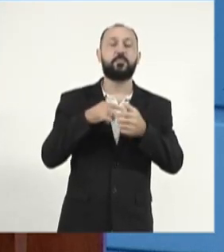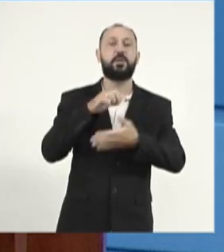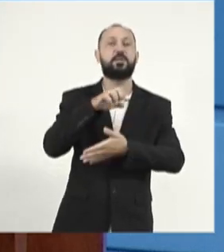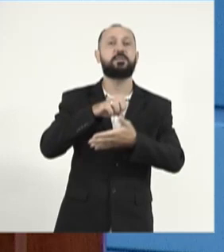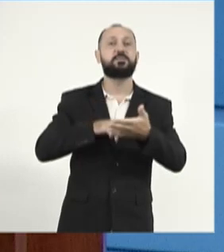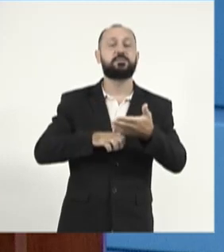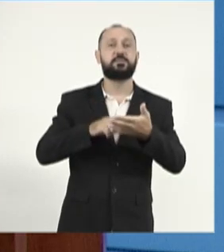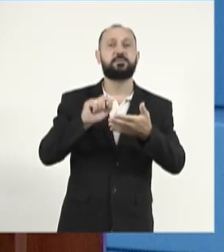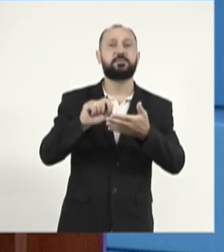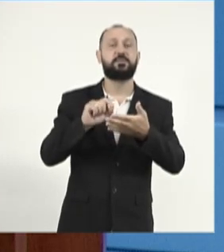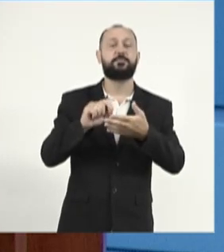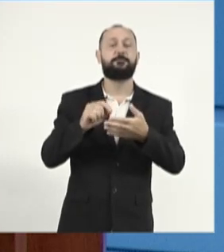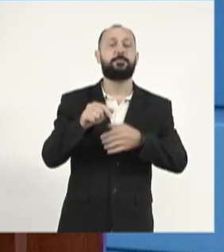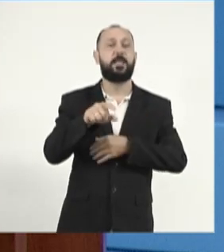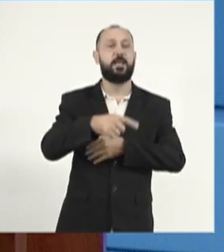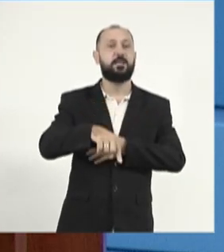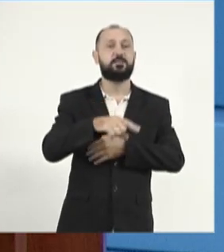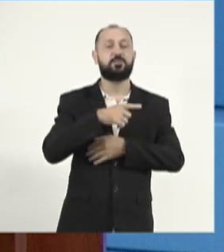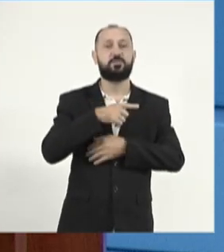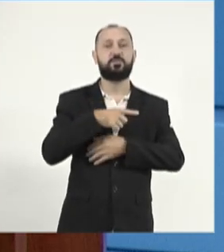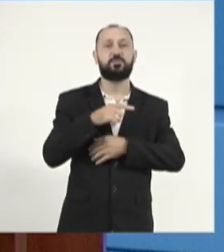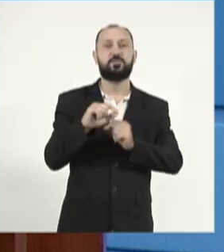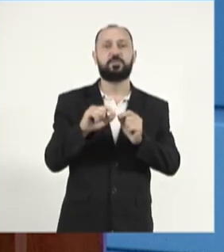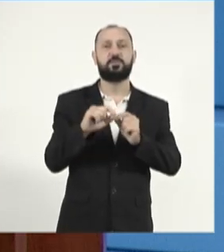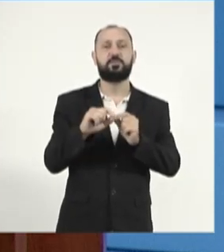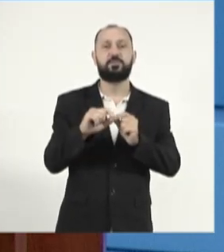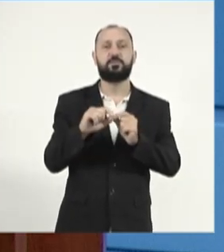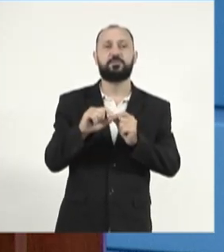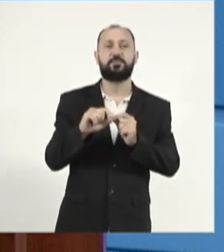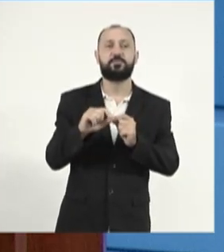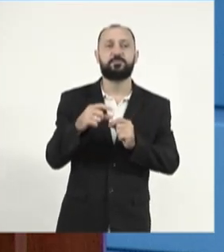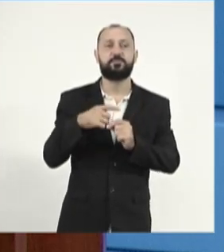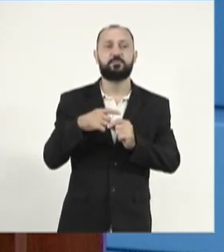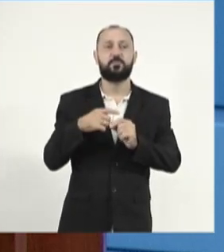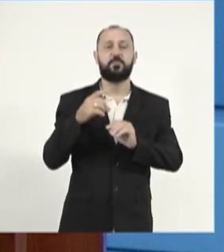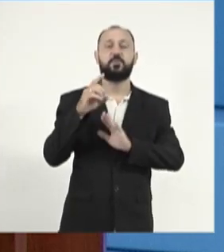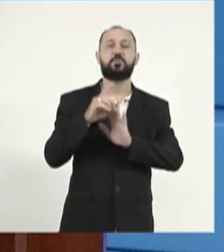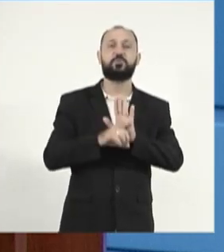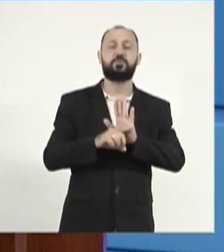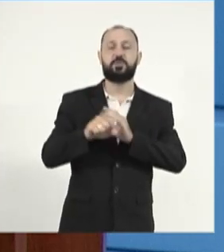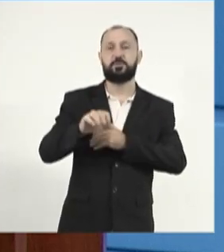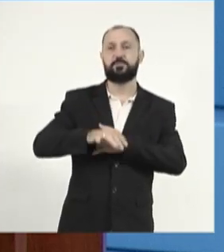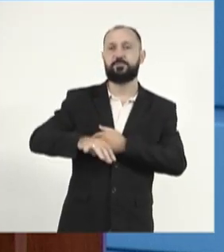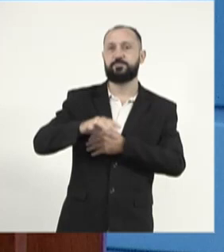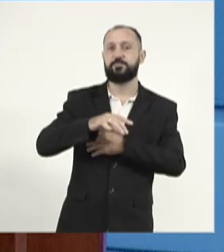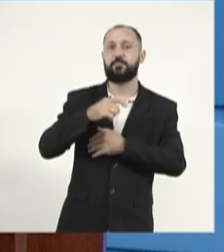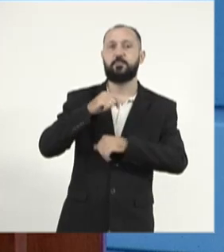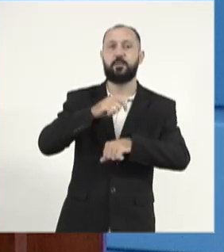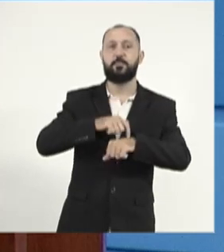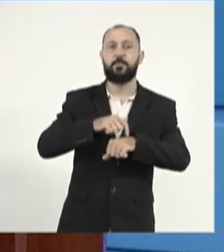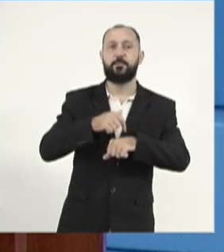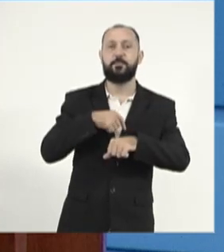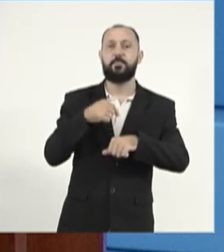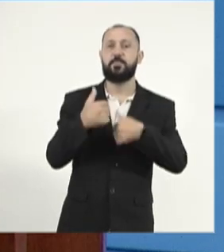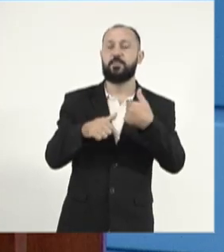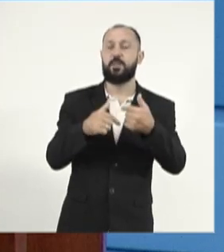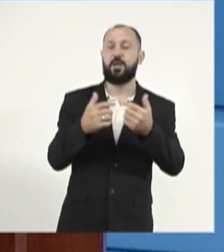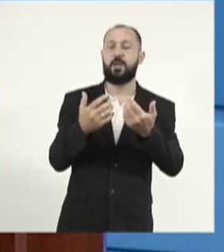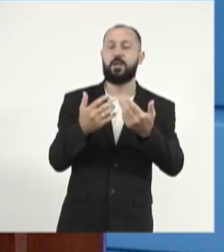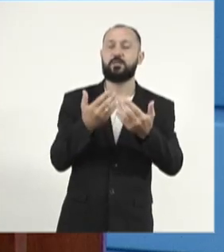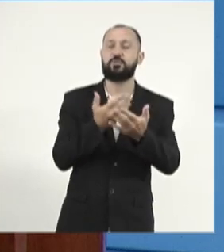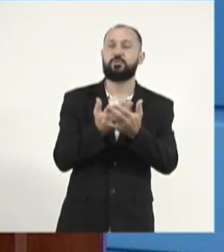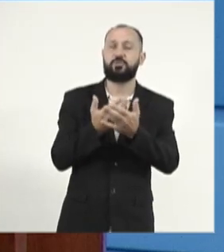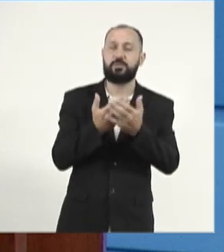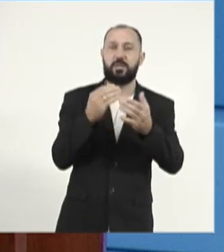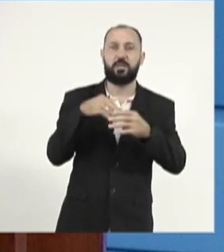exames finais às estudantes que vierem a ter o direito à assistência em regime de exercícios domiciliares